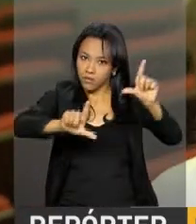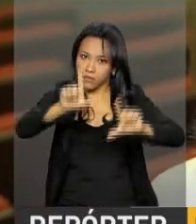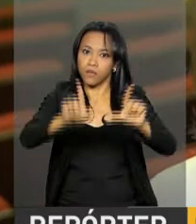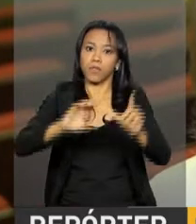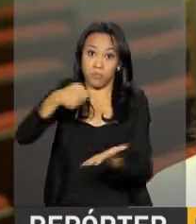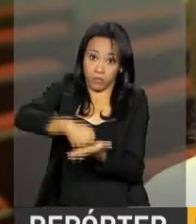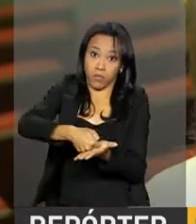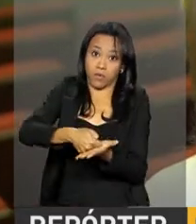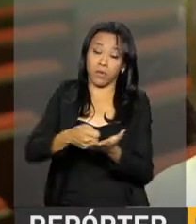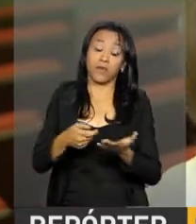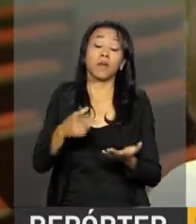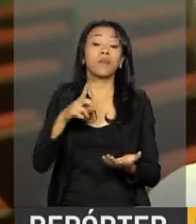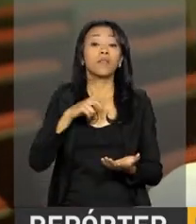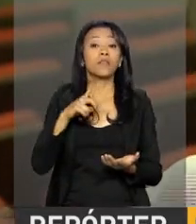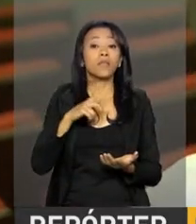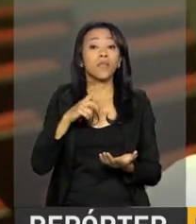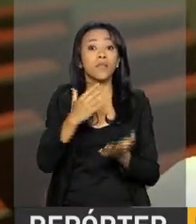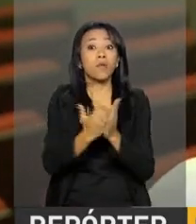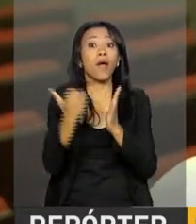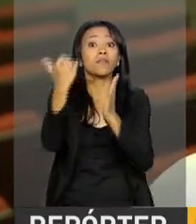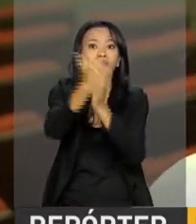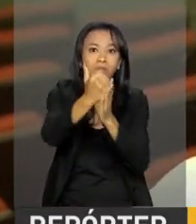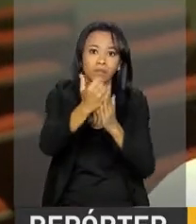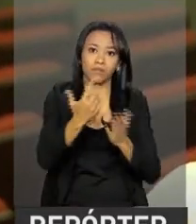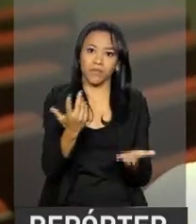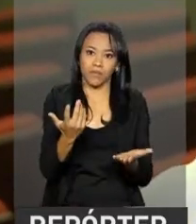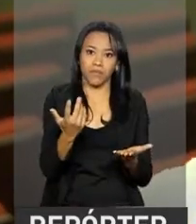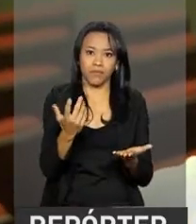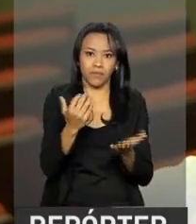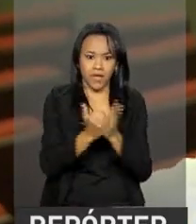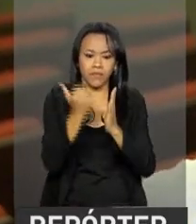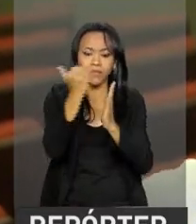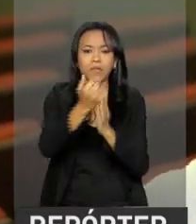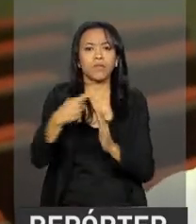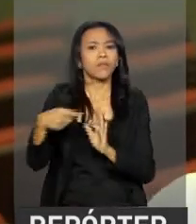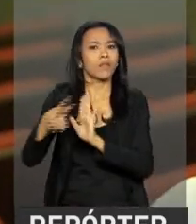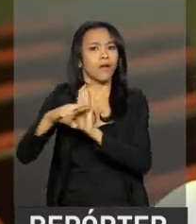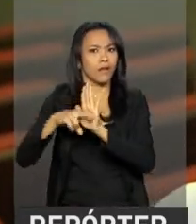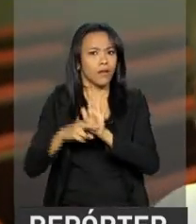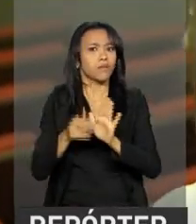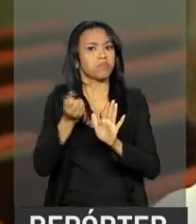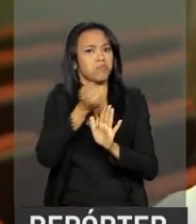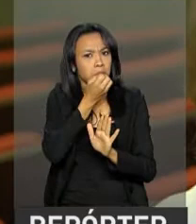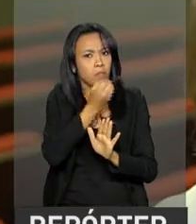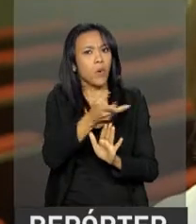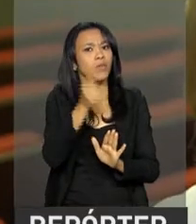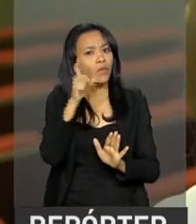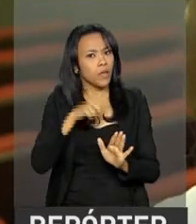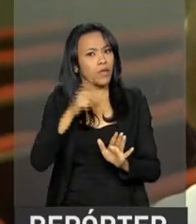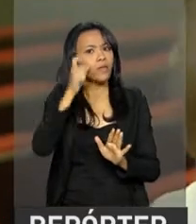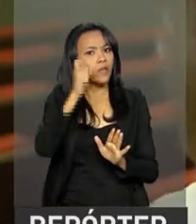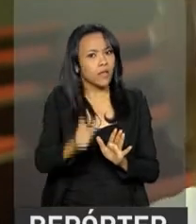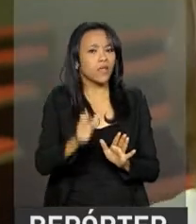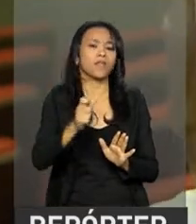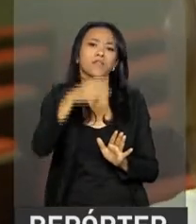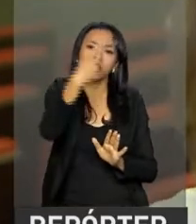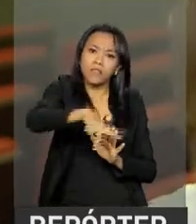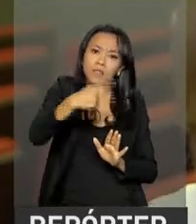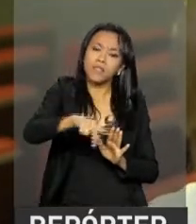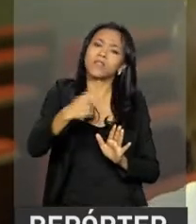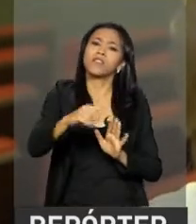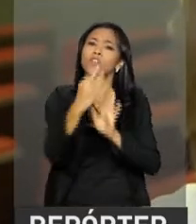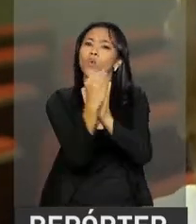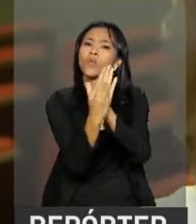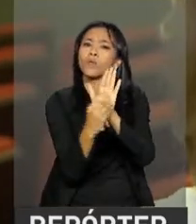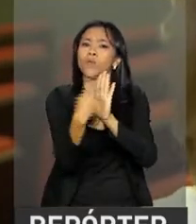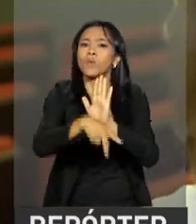muito interessante, que eles estão cumprindo acima da cota. E se eles estão cumprindo acima da cota é porque há muito interesse no conteúdo brasileiro. Você